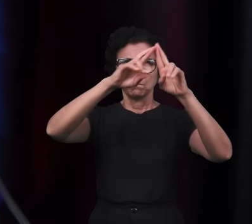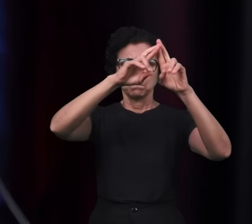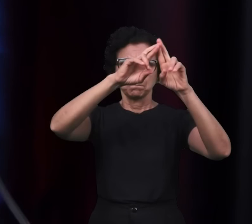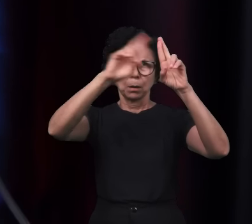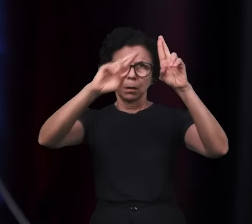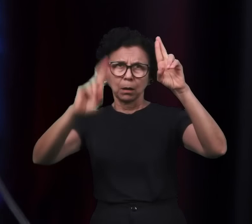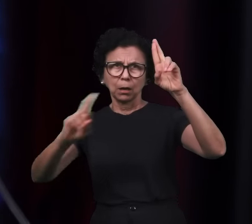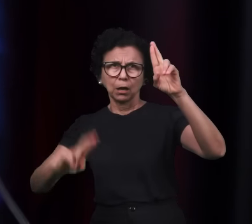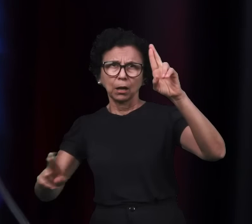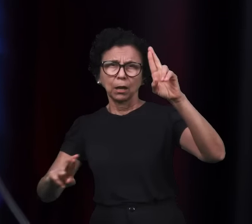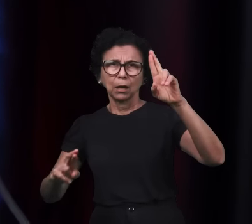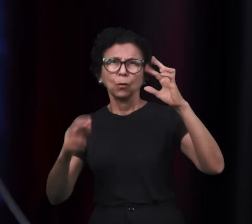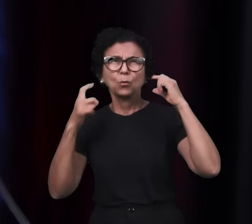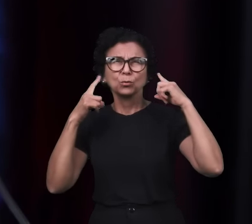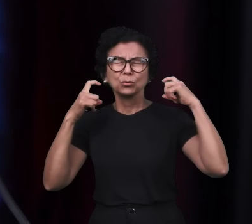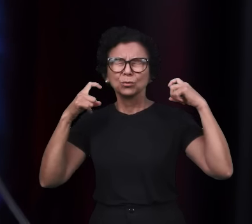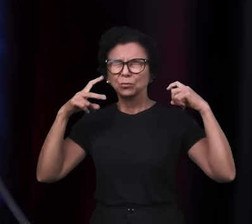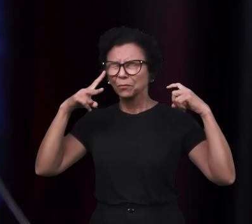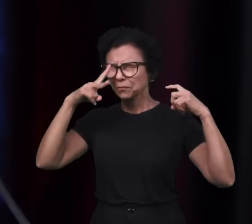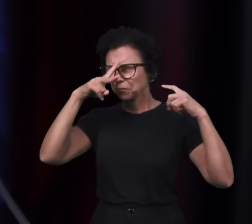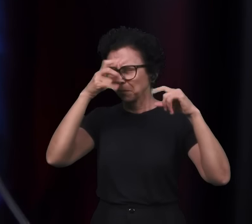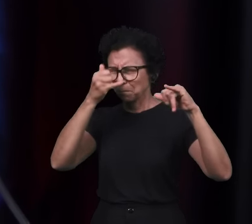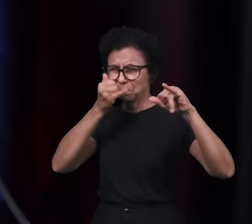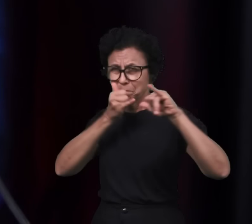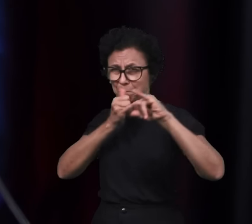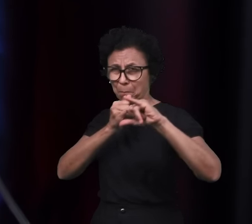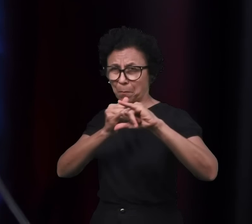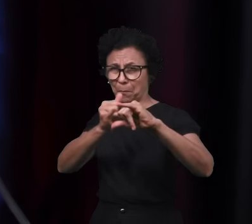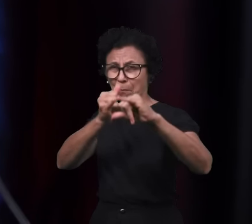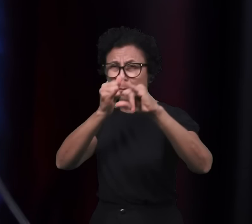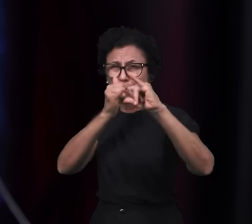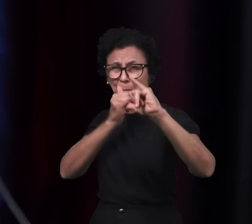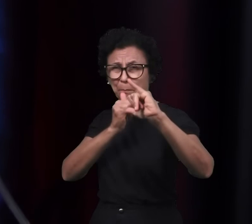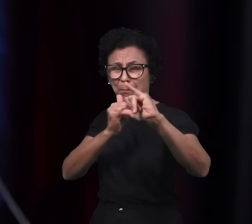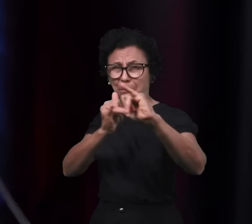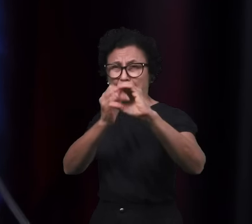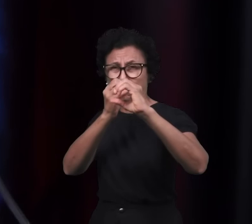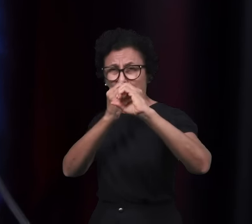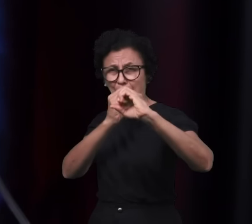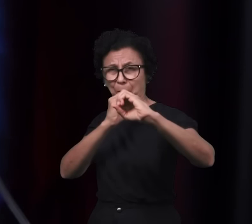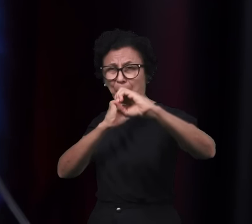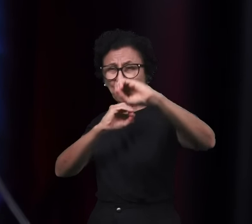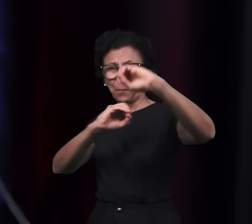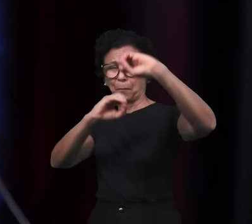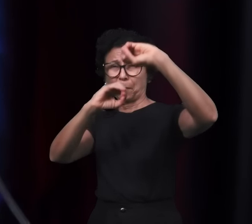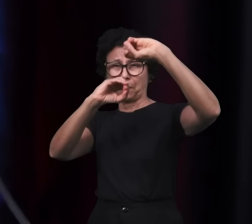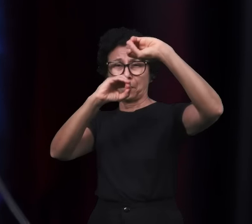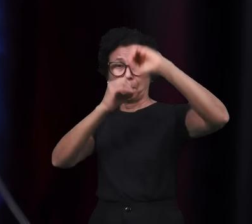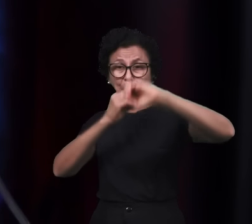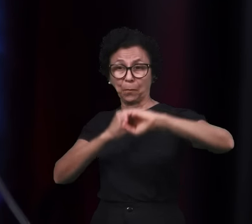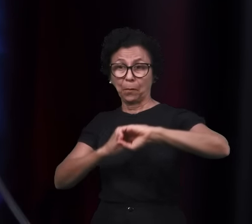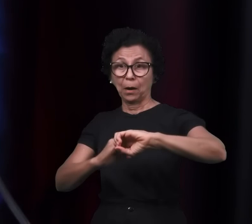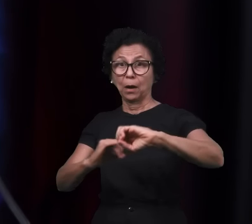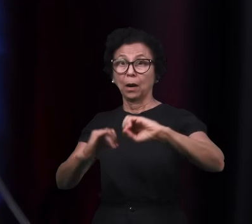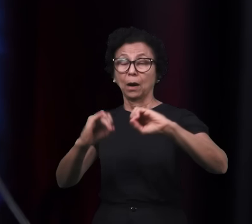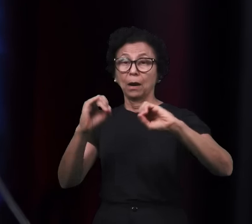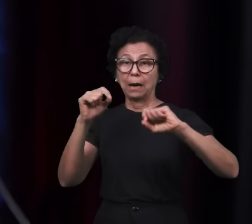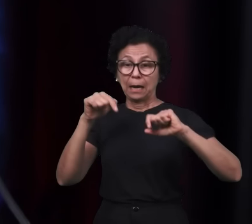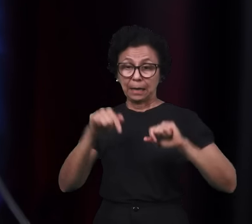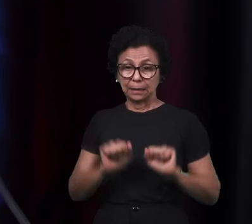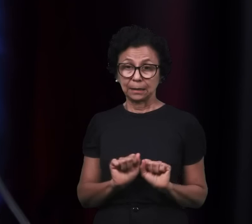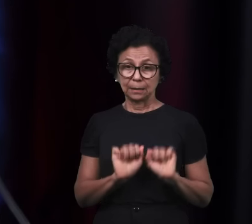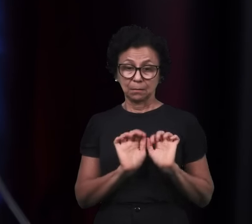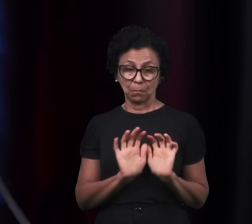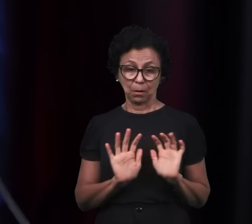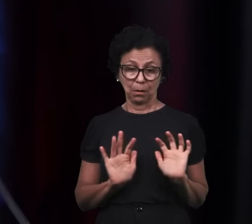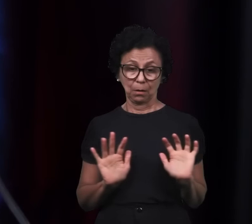de trombeta muito forte. E isso fez com que o povo estremecesse. Quer dizer, o povo se estremeceu